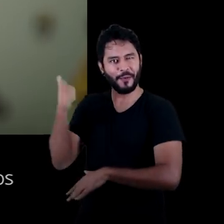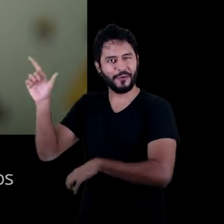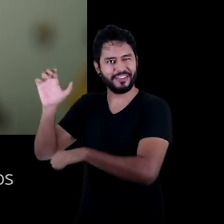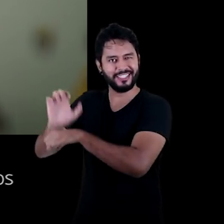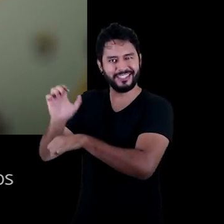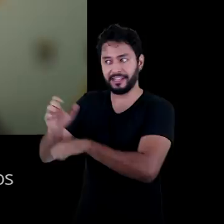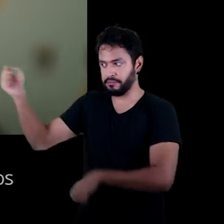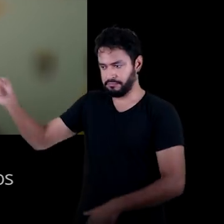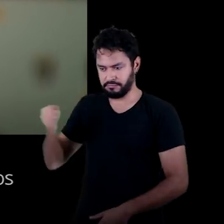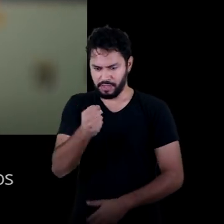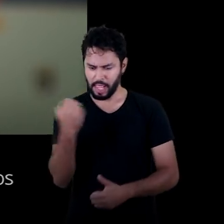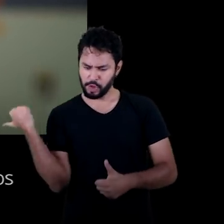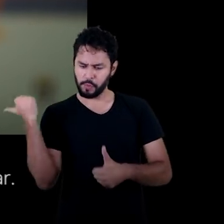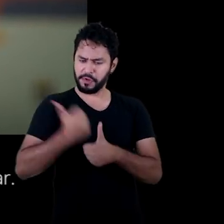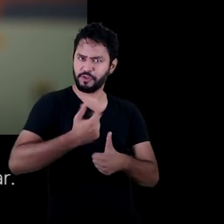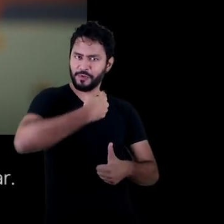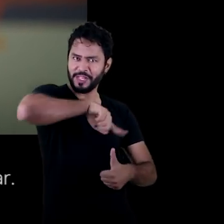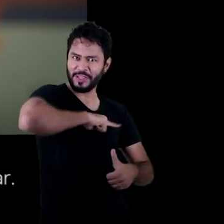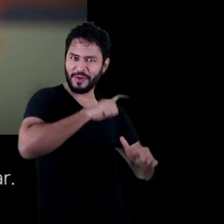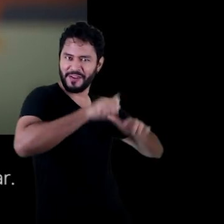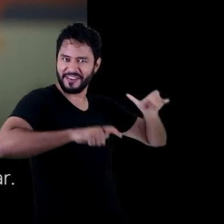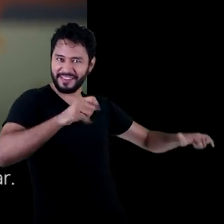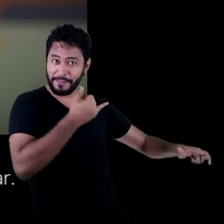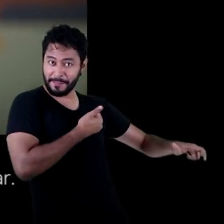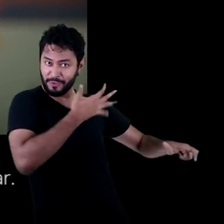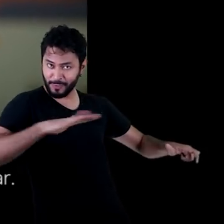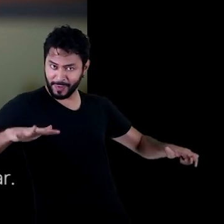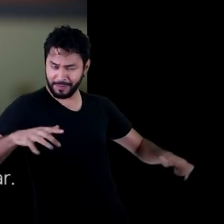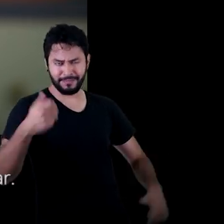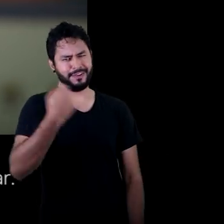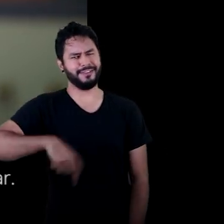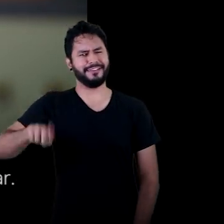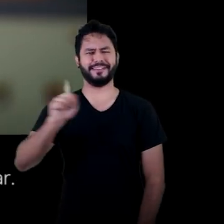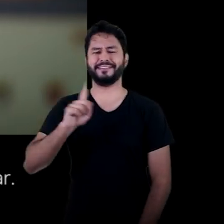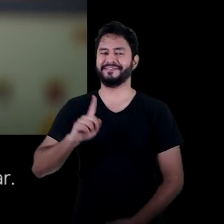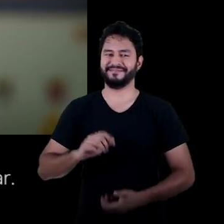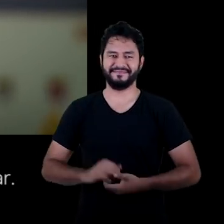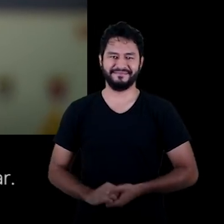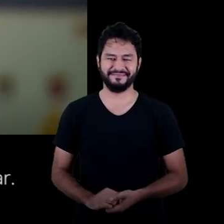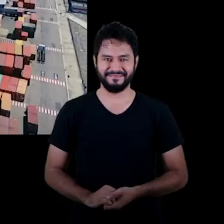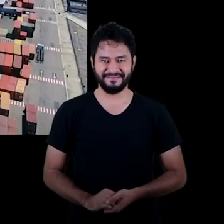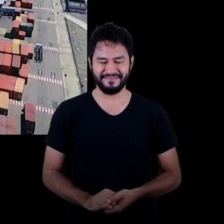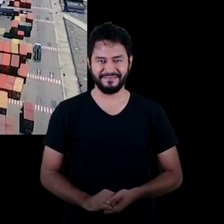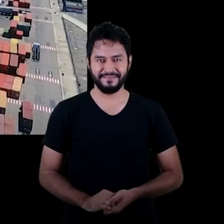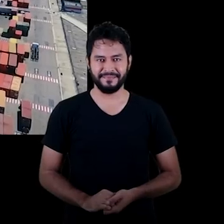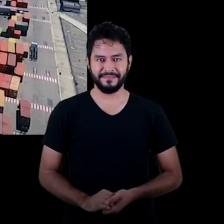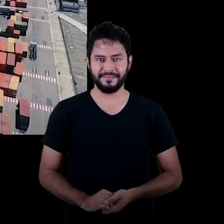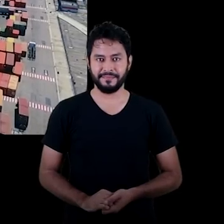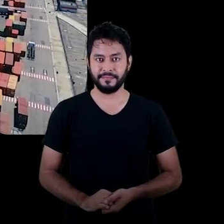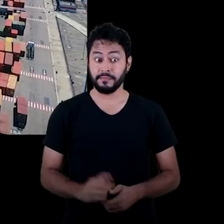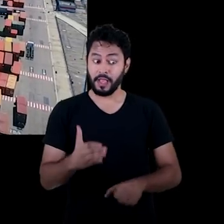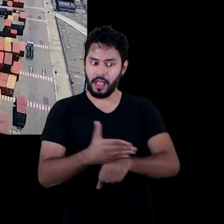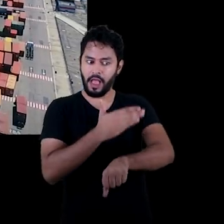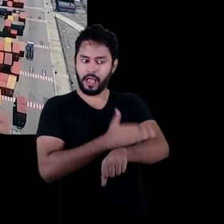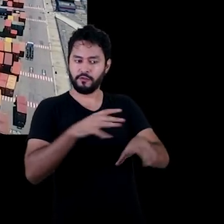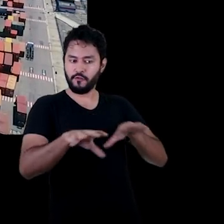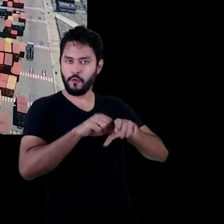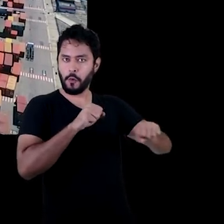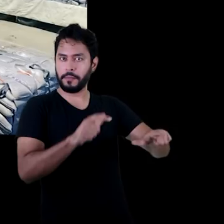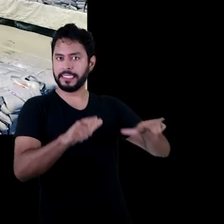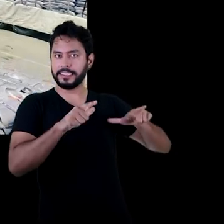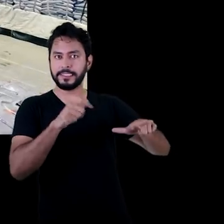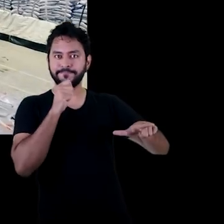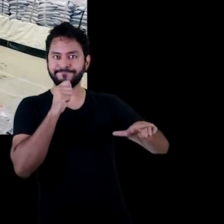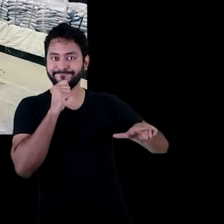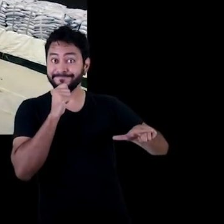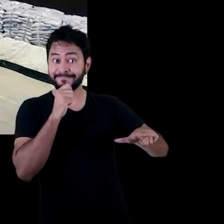profissionais de fora, de outros estados, para ocupar as vagas que nós, ipojucanos, podemos ocupar. Antes de concluir o curso, eu não